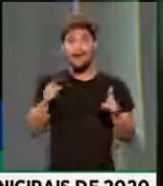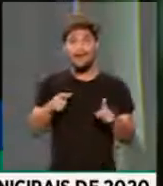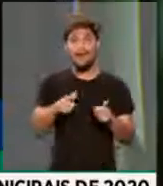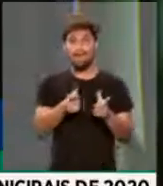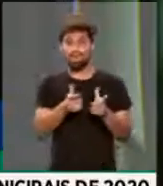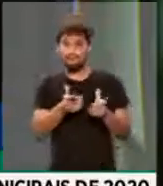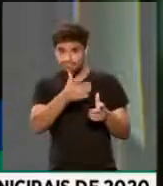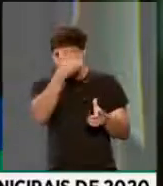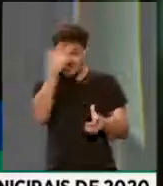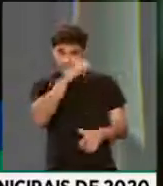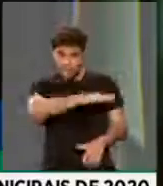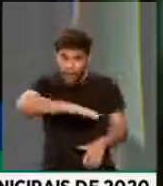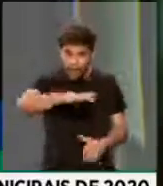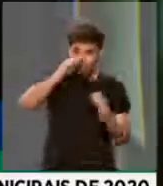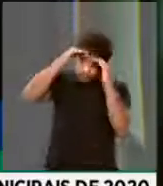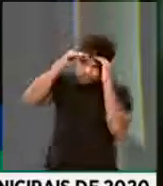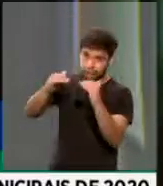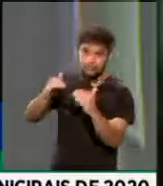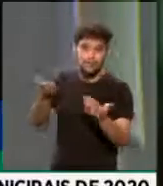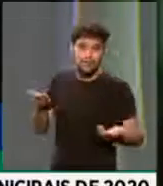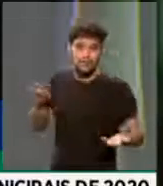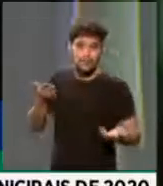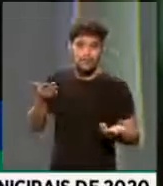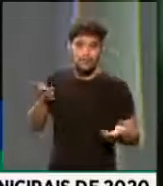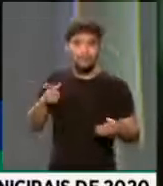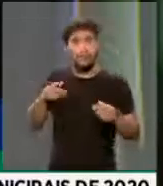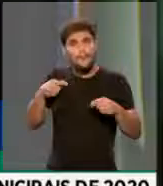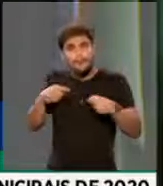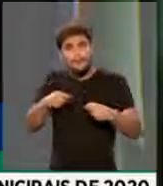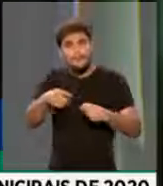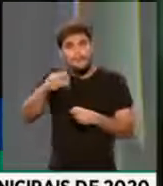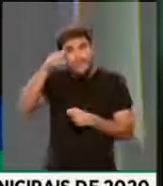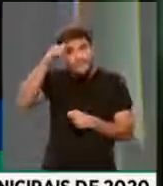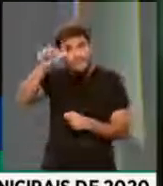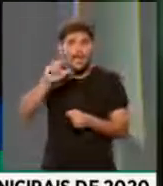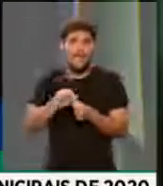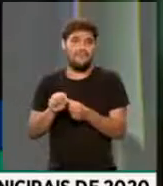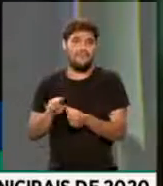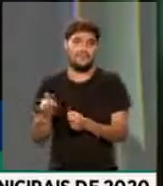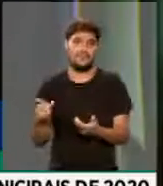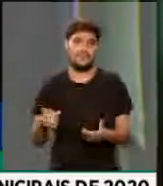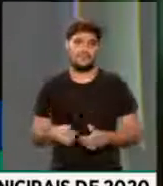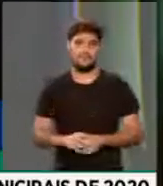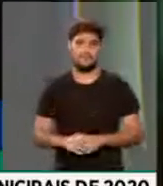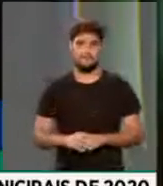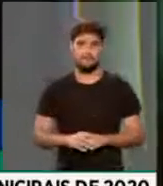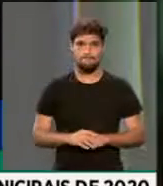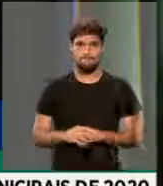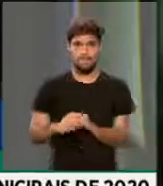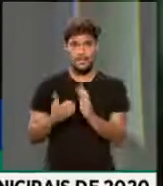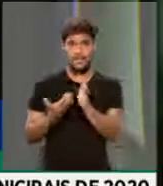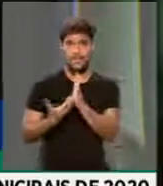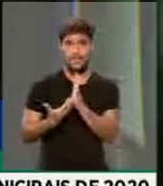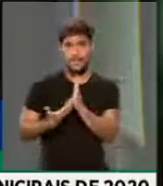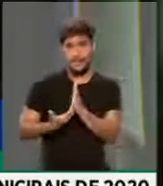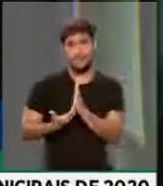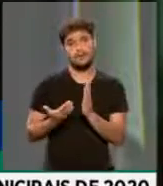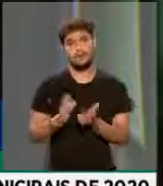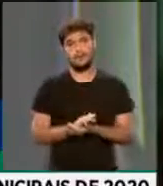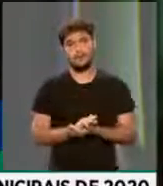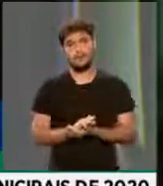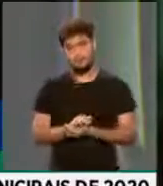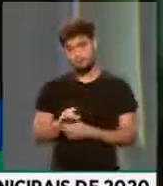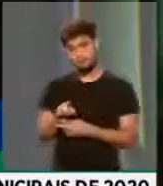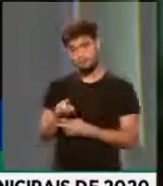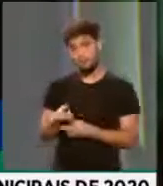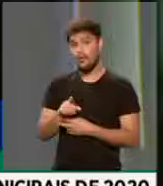ouvido. E como ele é ouvido, ele deveria evitar fazer o que fez. A Câmara, ao contrário,